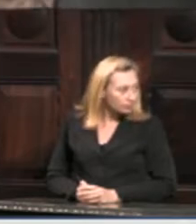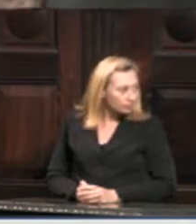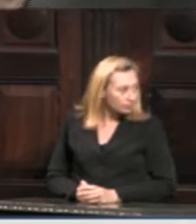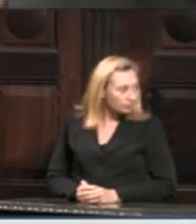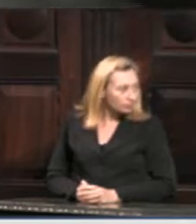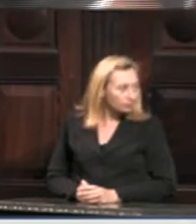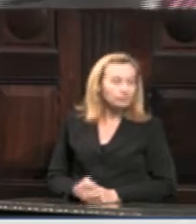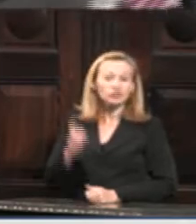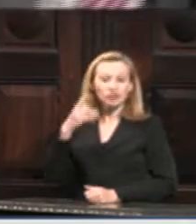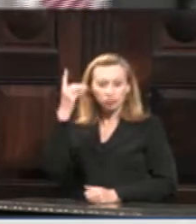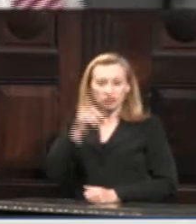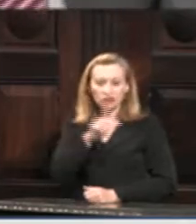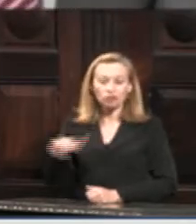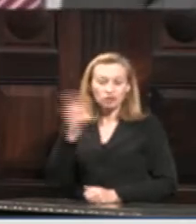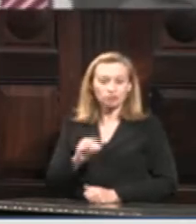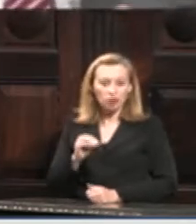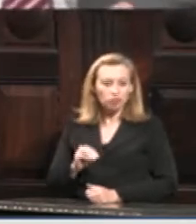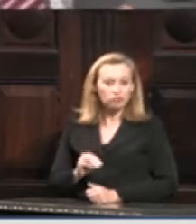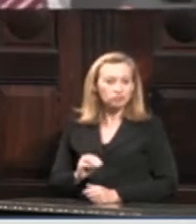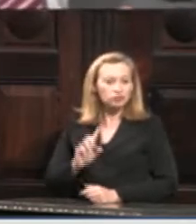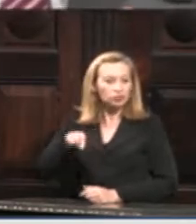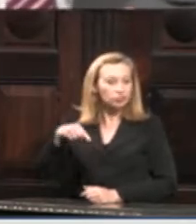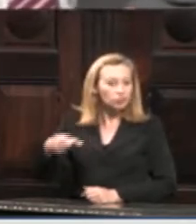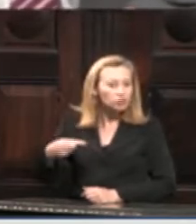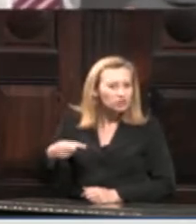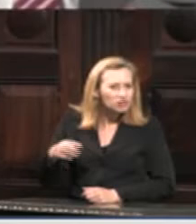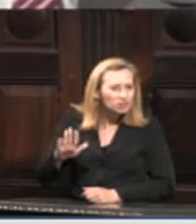deputado Luiz Paulo.